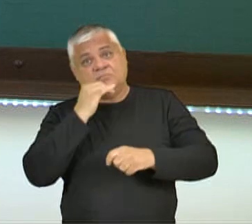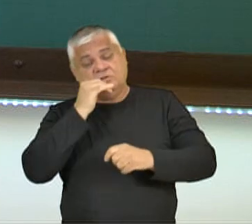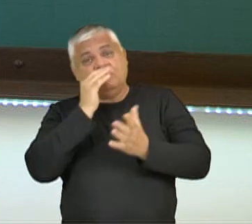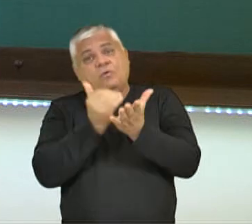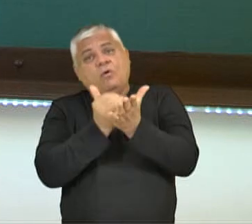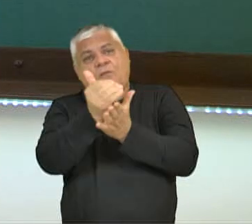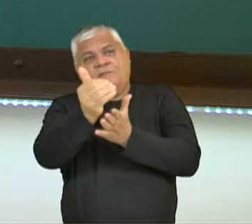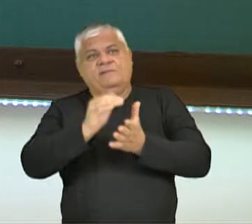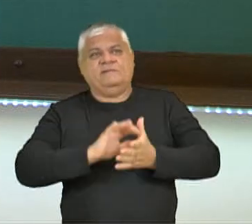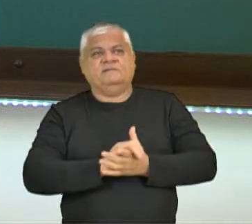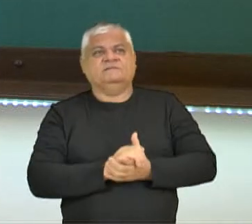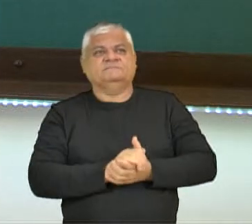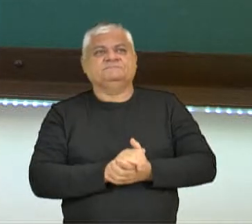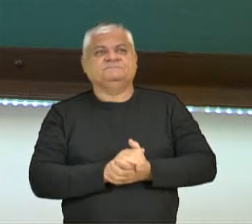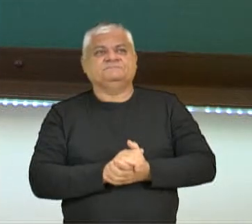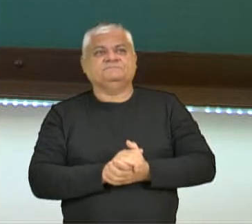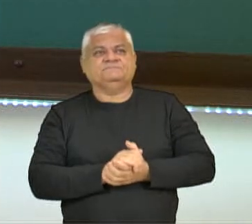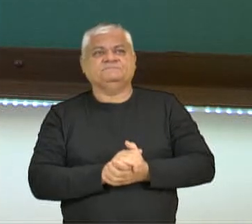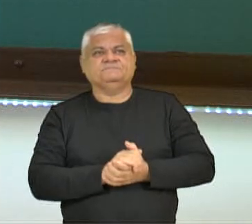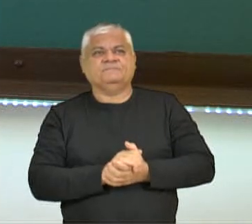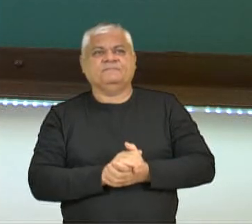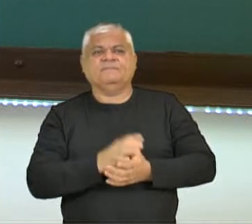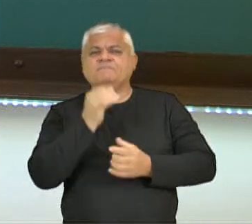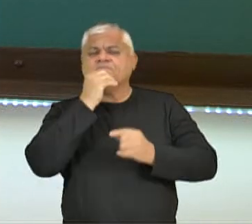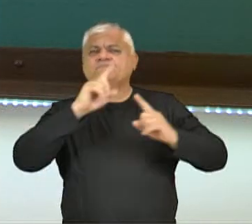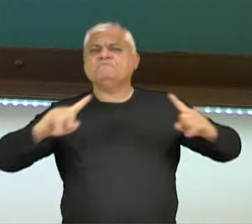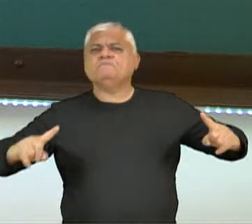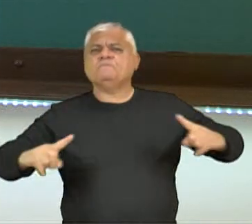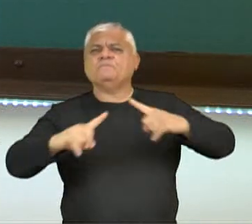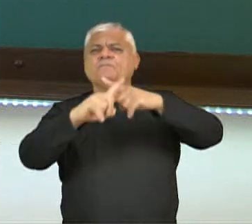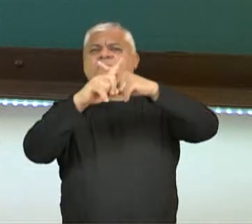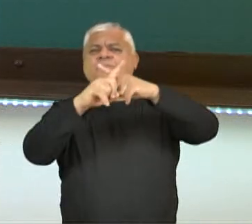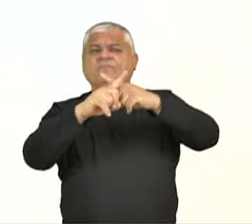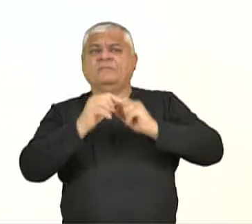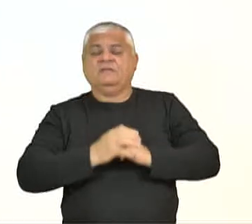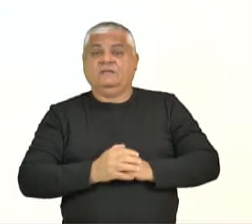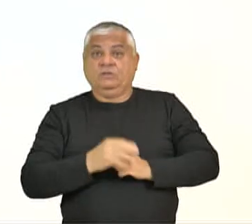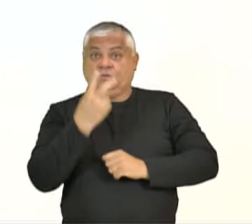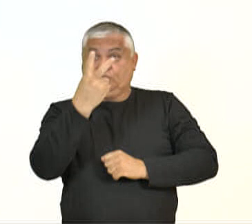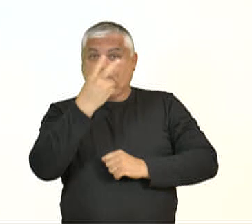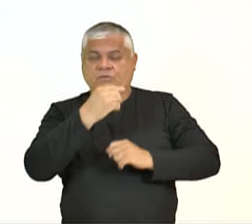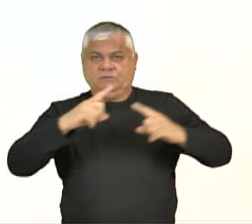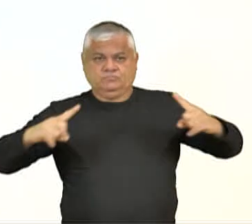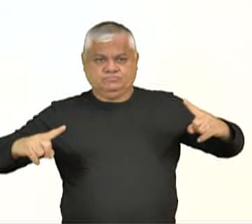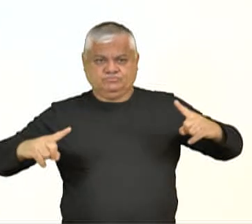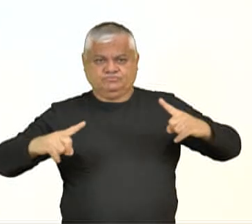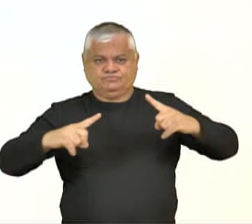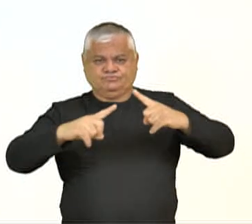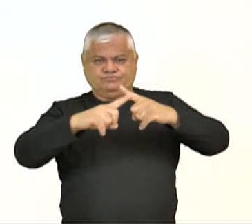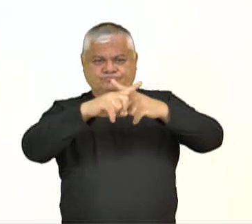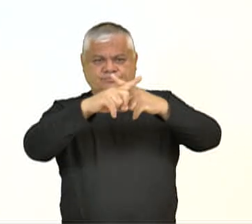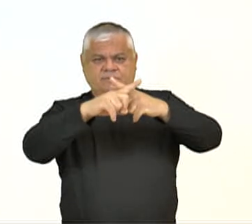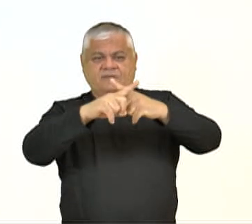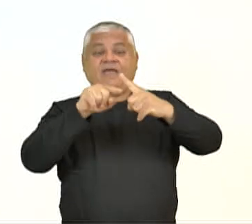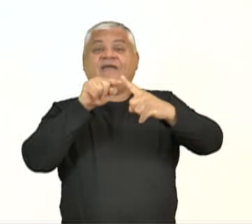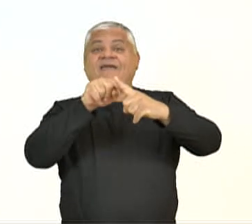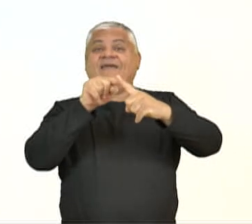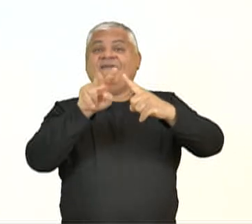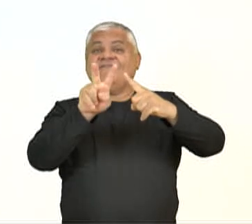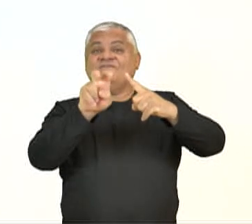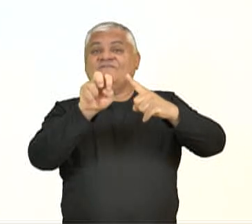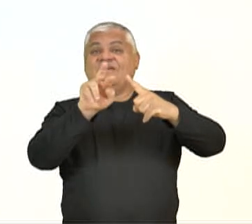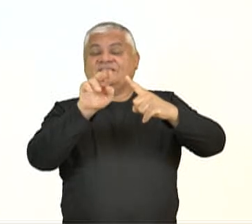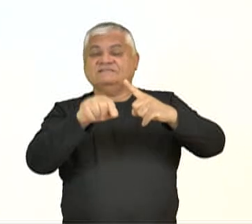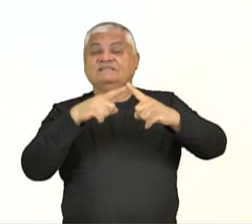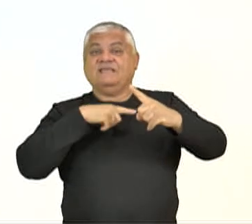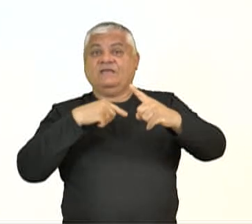assim. Ângulos opostos pelo vértice. Então, quando eu tenho duas retas que se encontram em um vértice, elas formam entre si